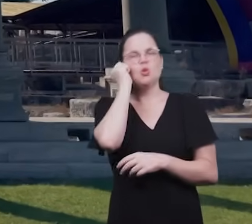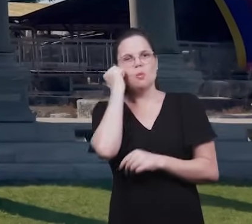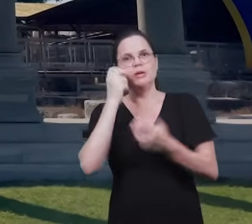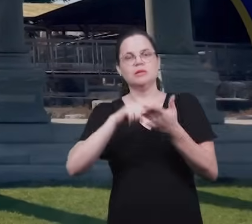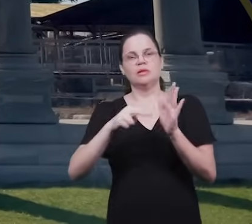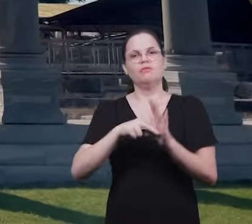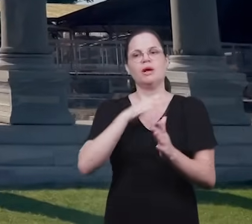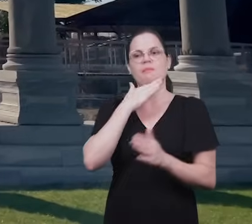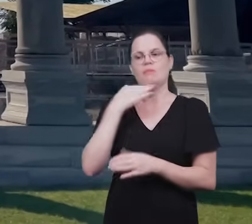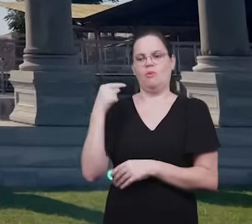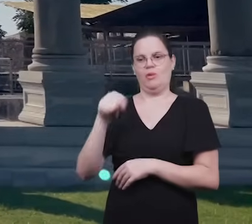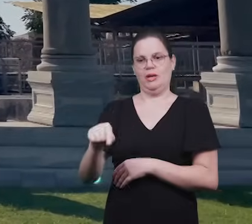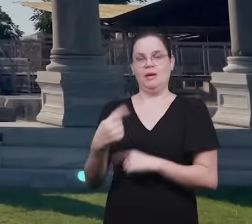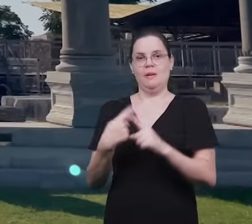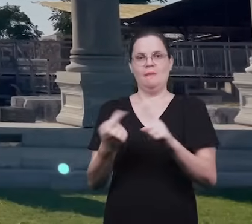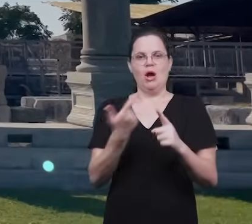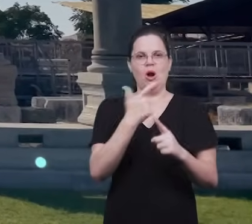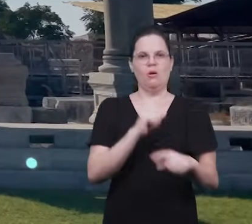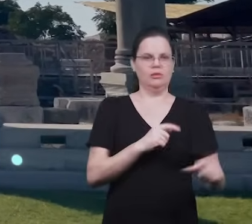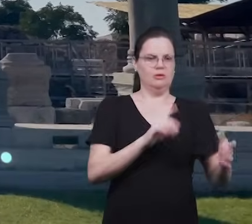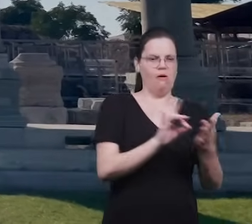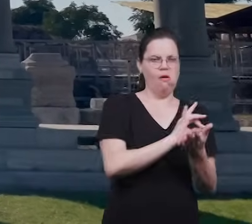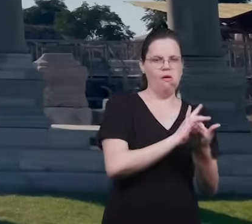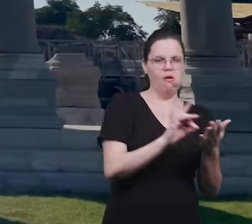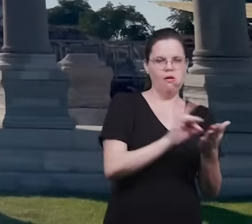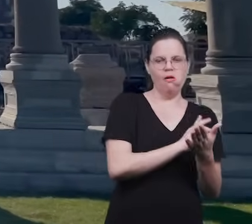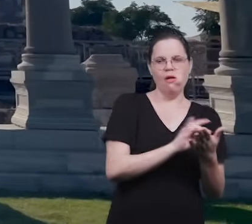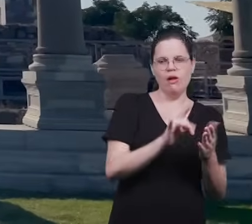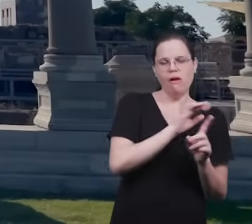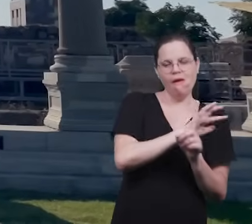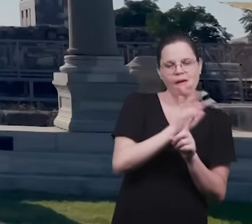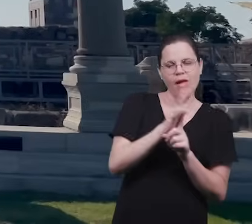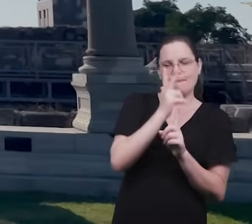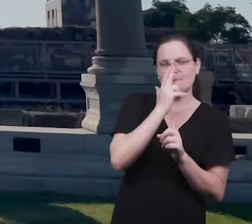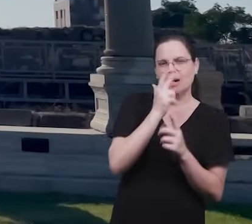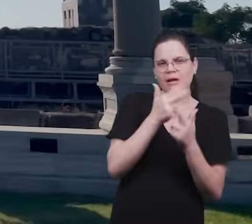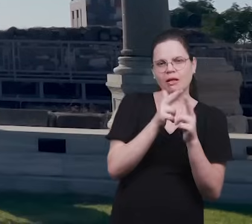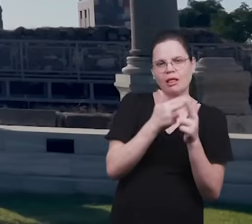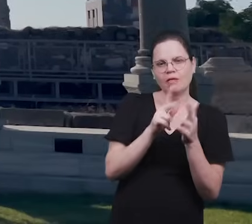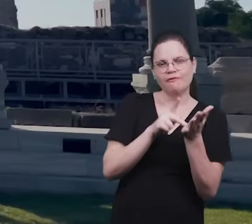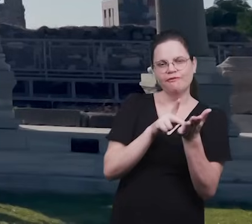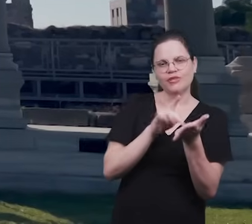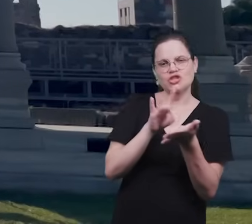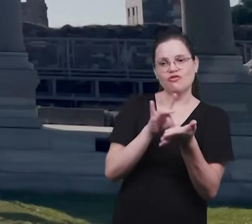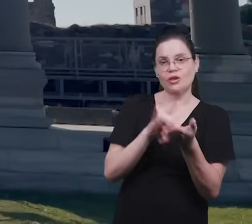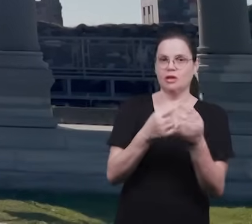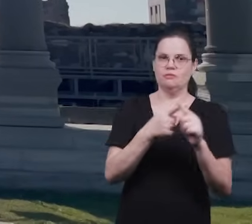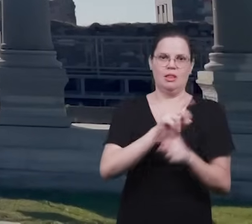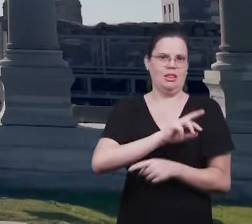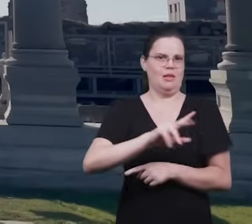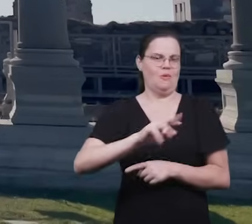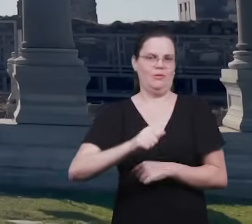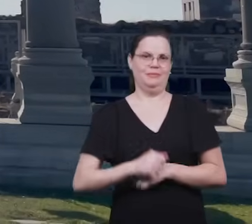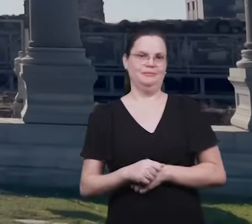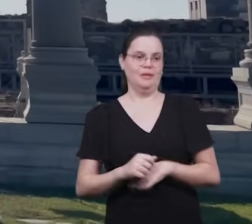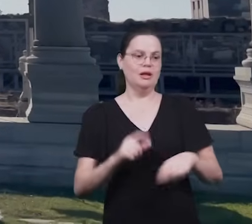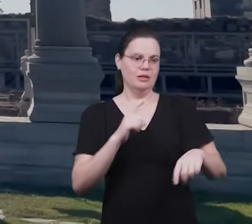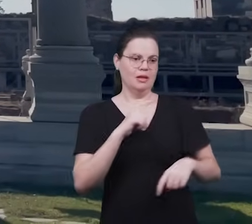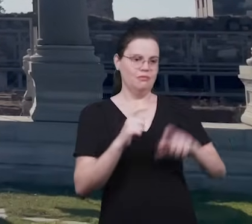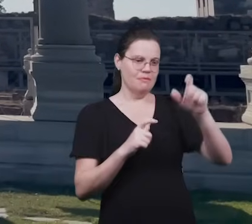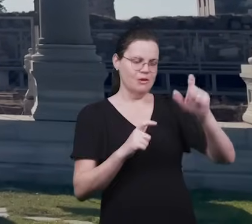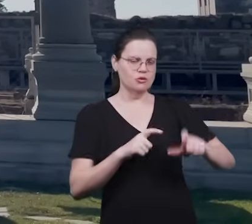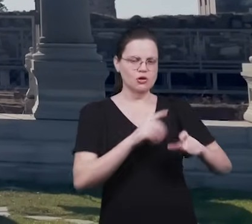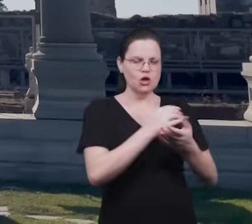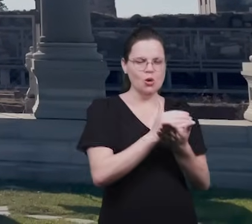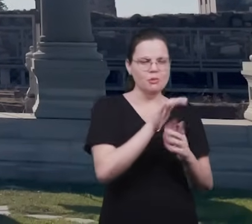veio e semeou alguma coisa parecida com a verdade que não era a verdade. A verdade era que a salvação era pela graça, mas veio alguém